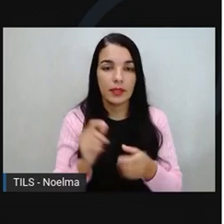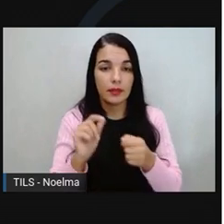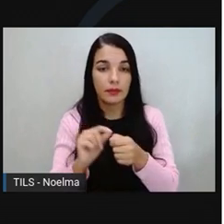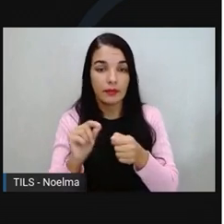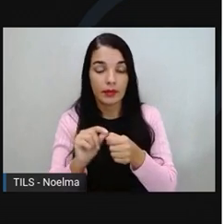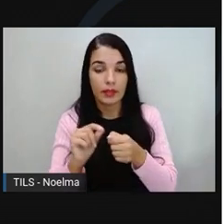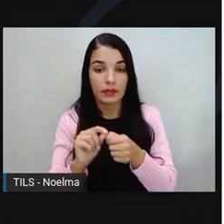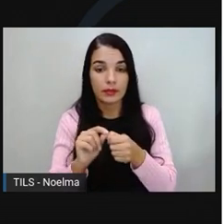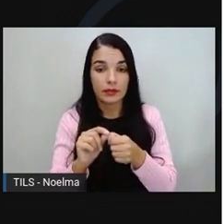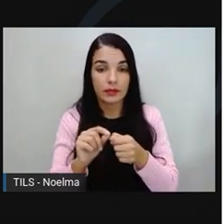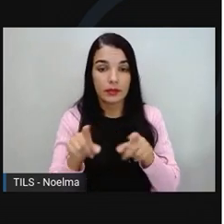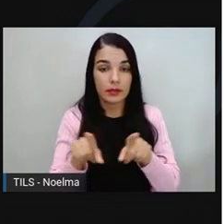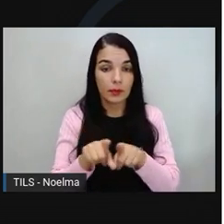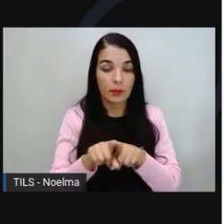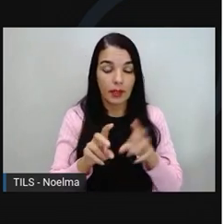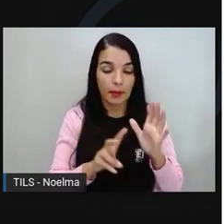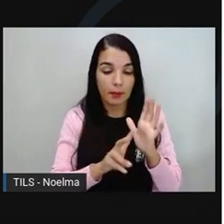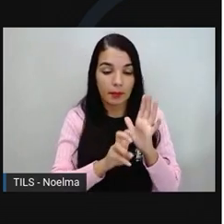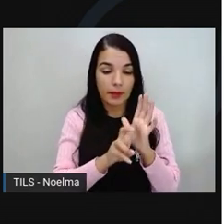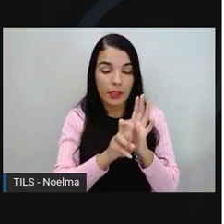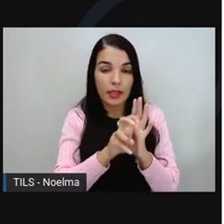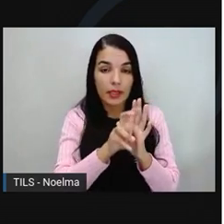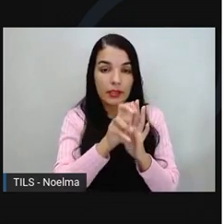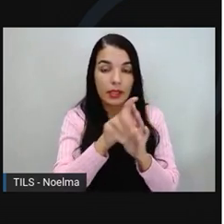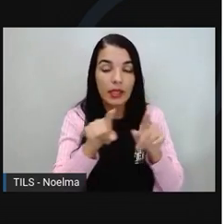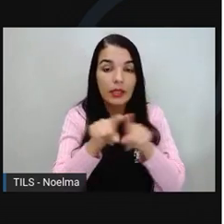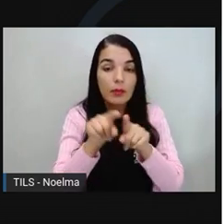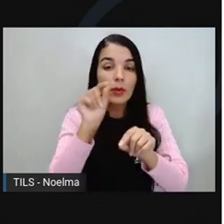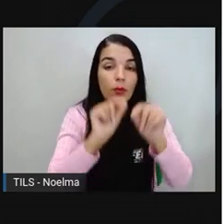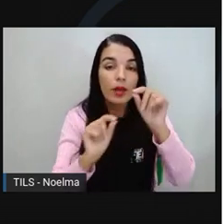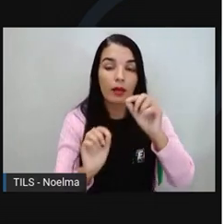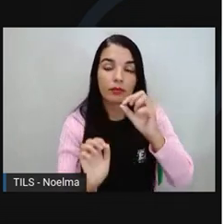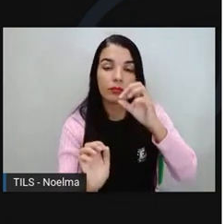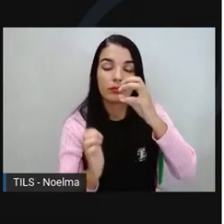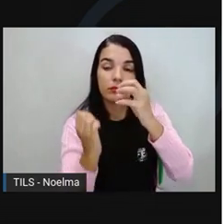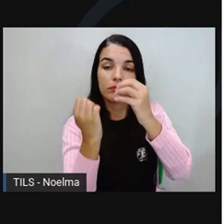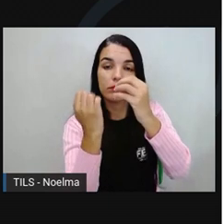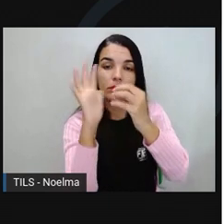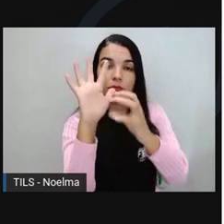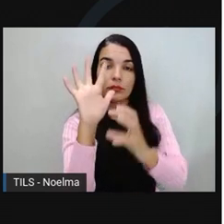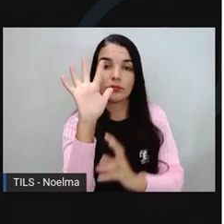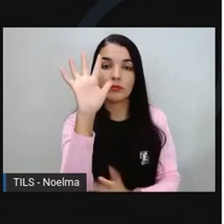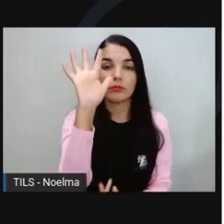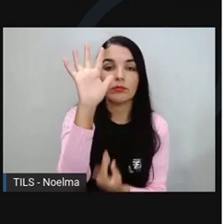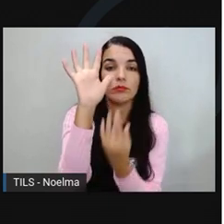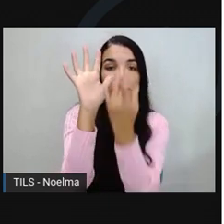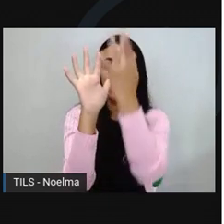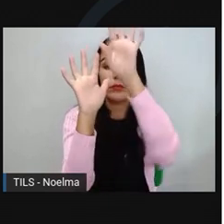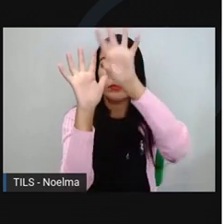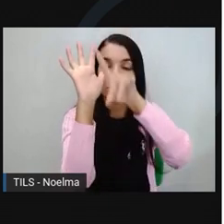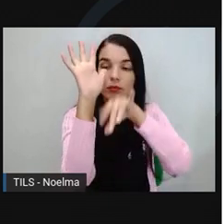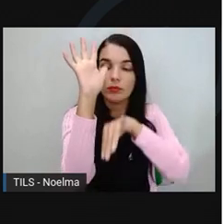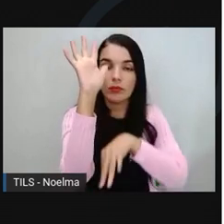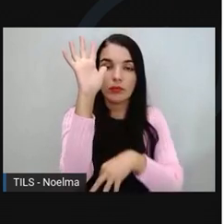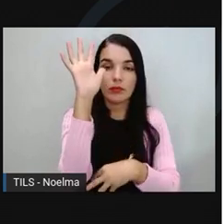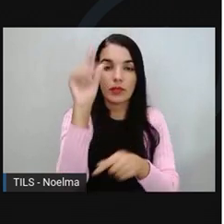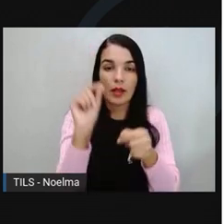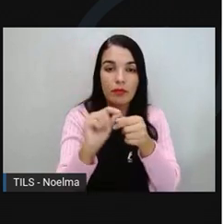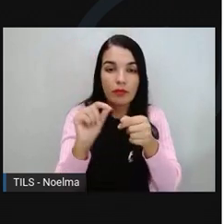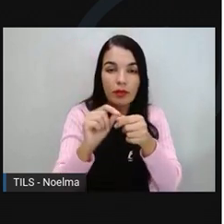e várias bactérias que, através da fotossíntese, produzem moléculas orgânicas a partir de